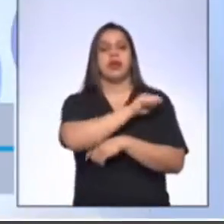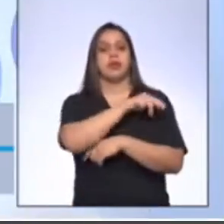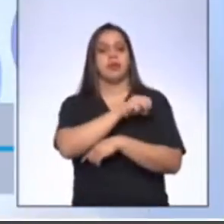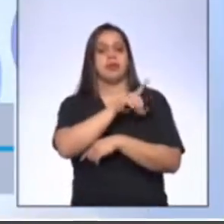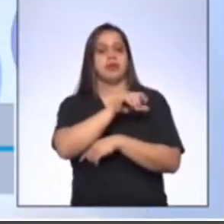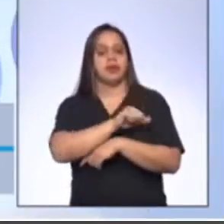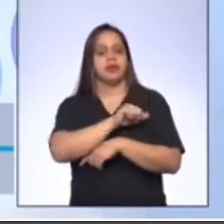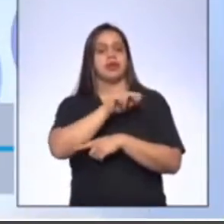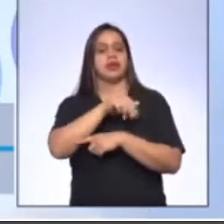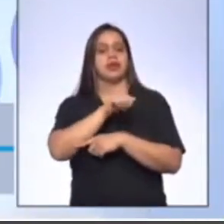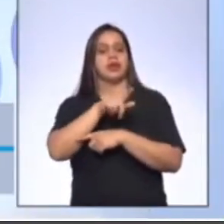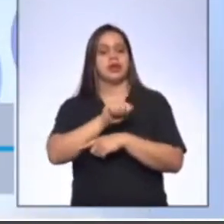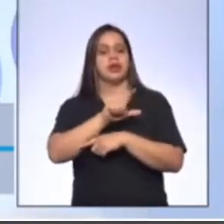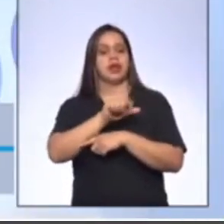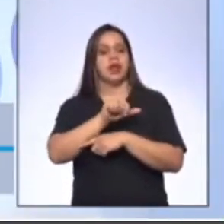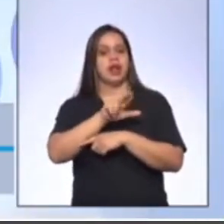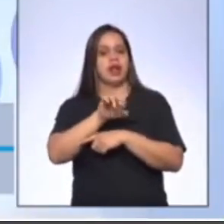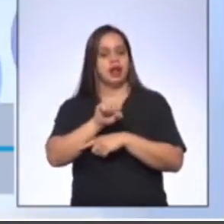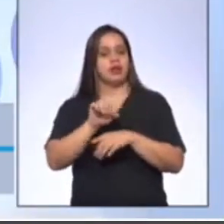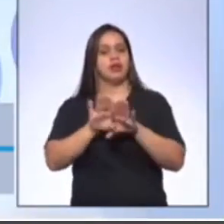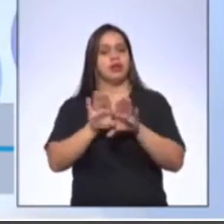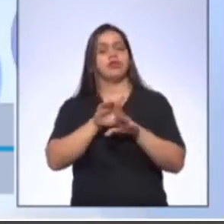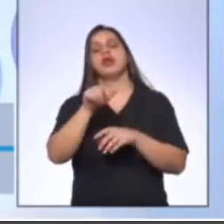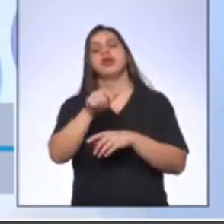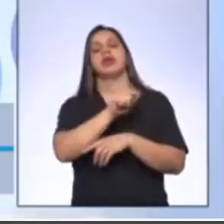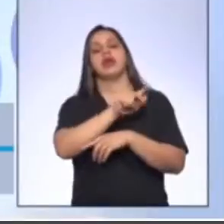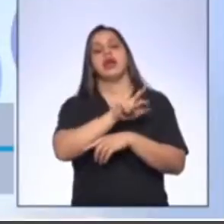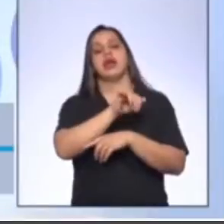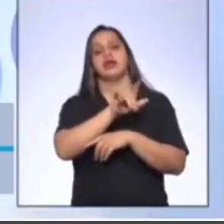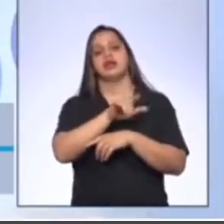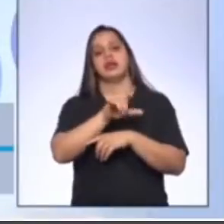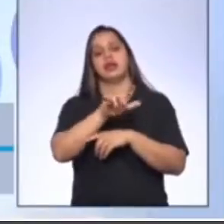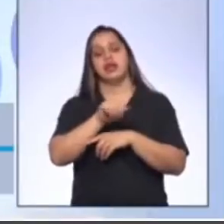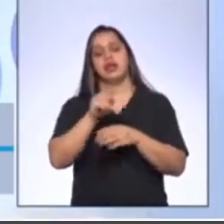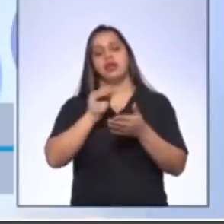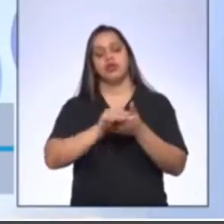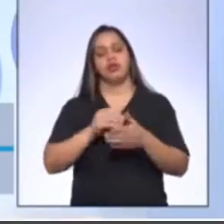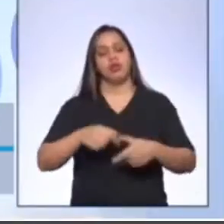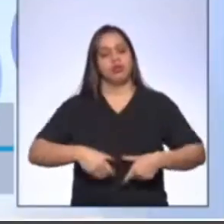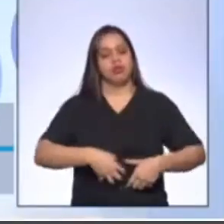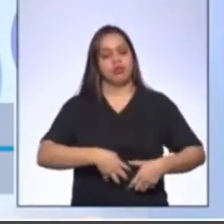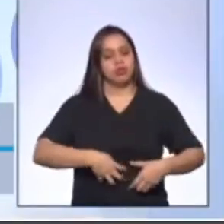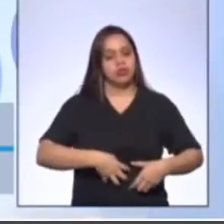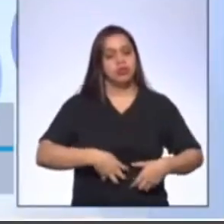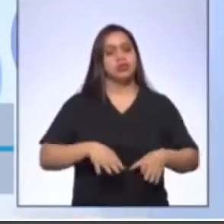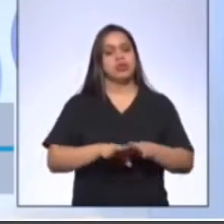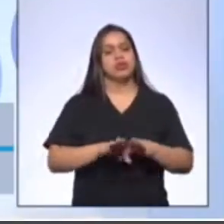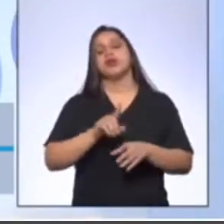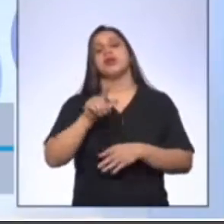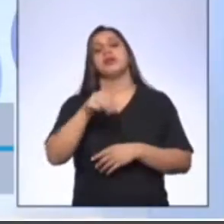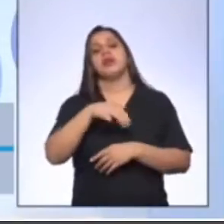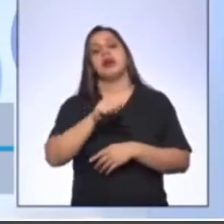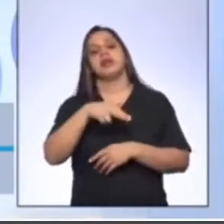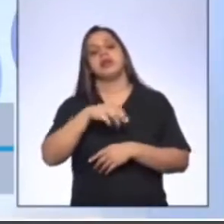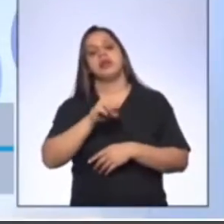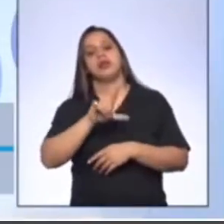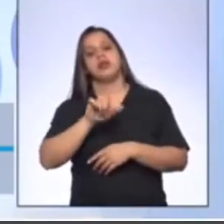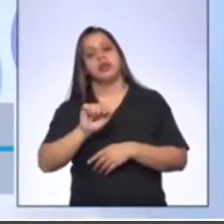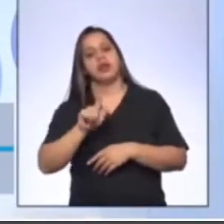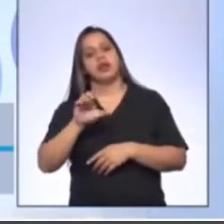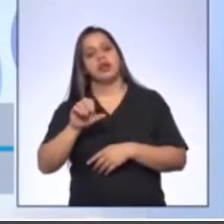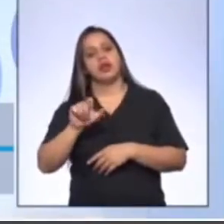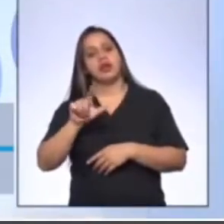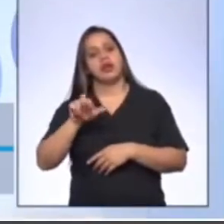laura tem graciela escrever o estômago talita manoela e kleber